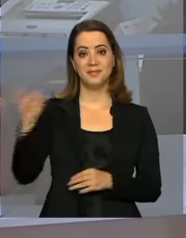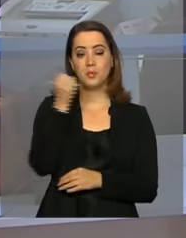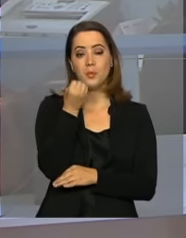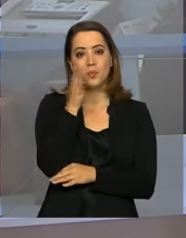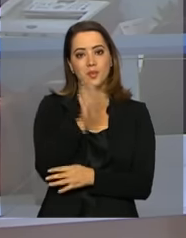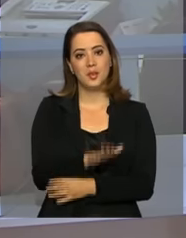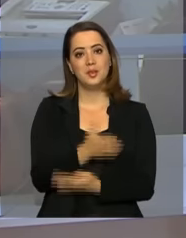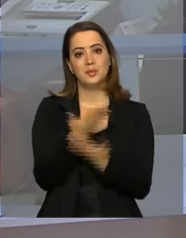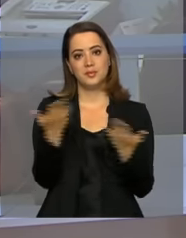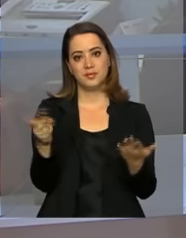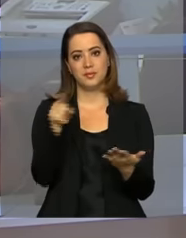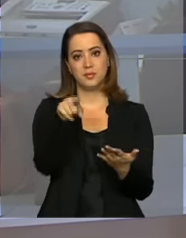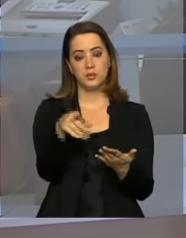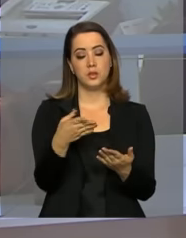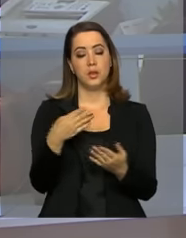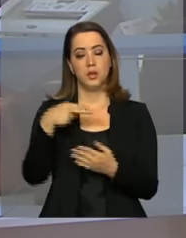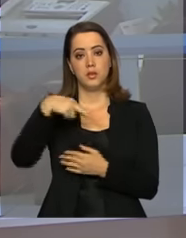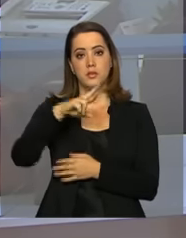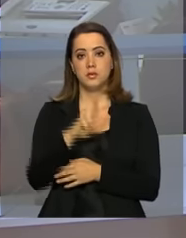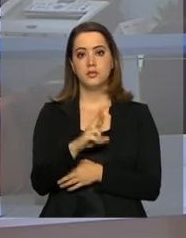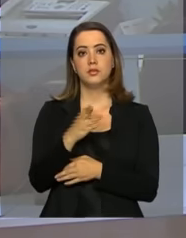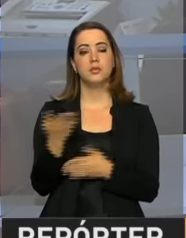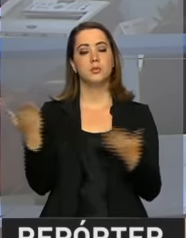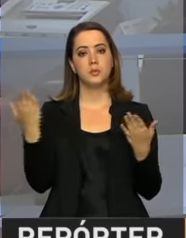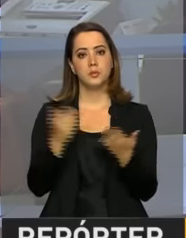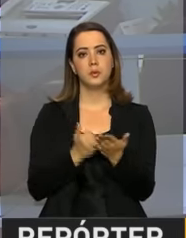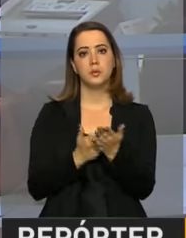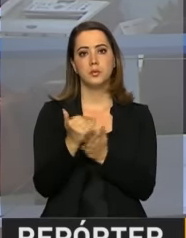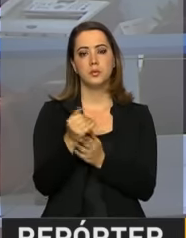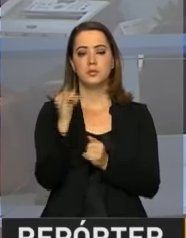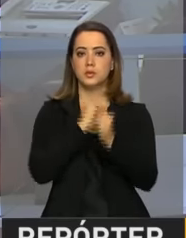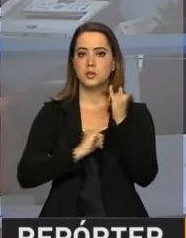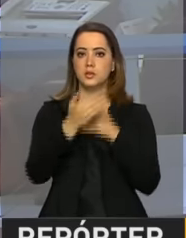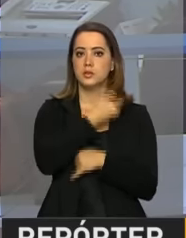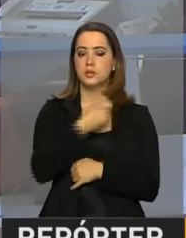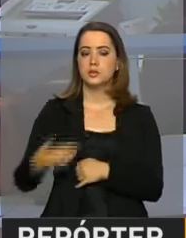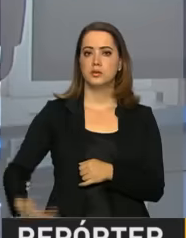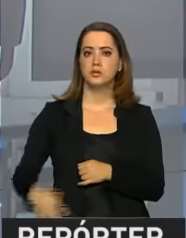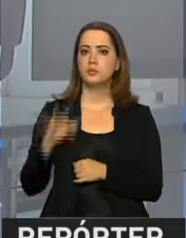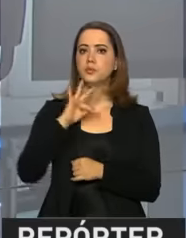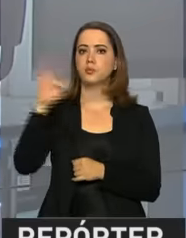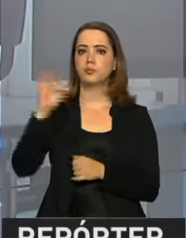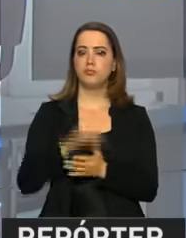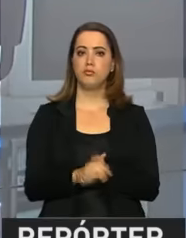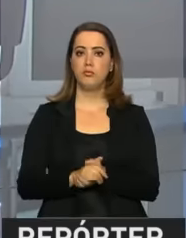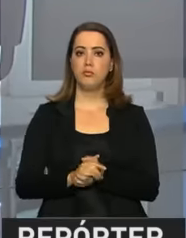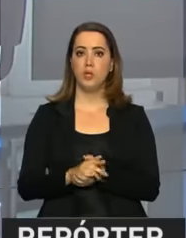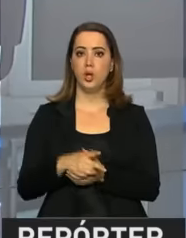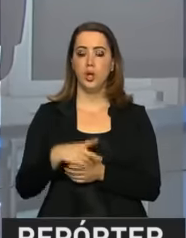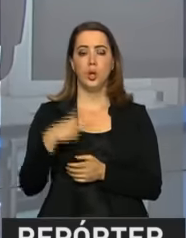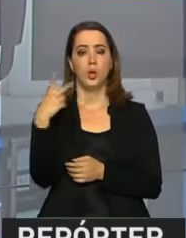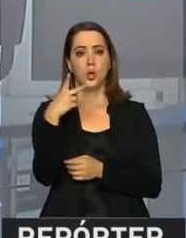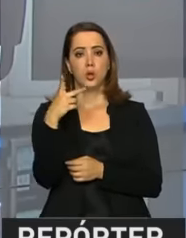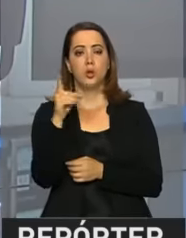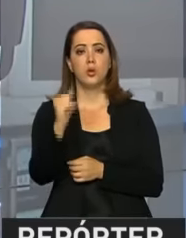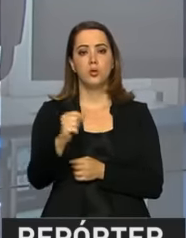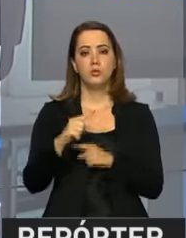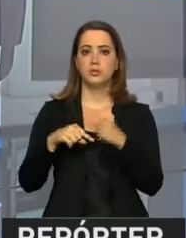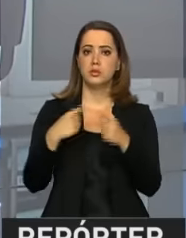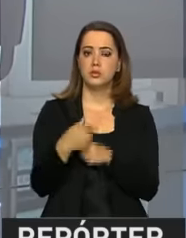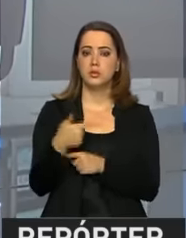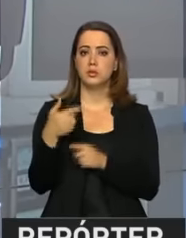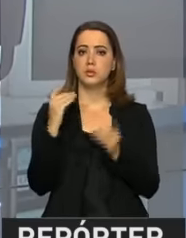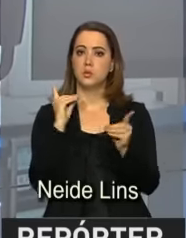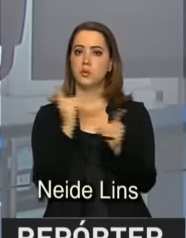Olá, uma boa tarde para você. O repórter NBR está de volta com as notícias do governo federal. Depois de 2 dias de encontro do